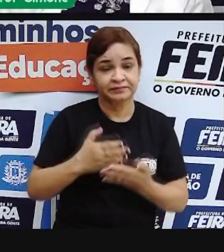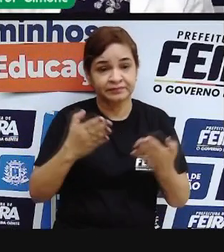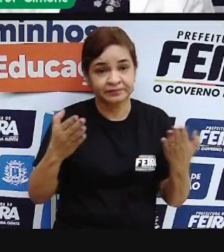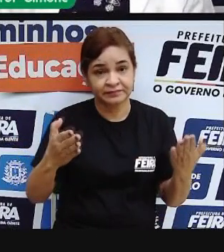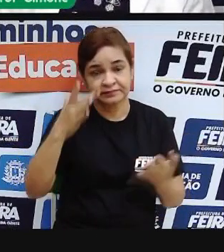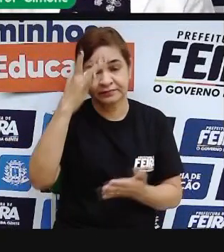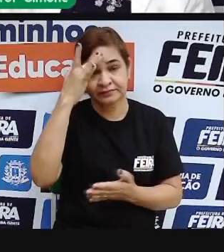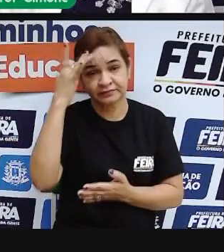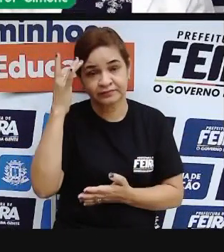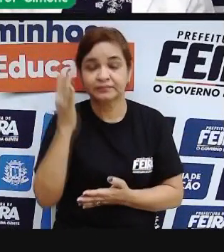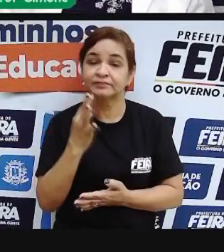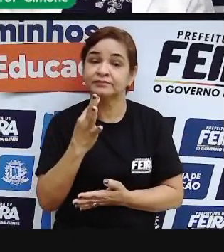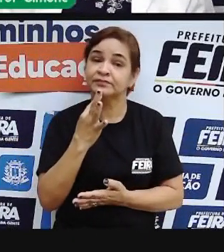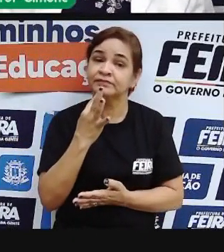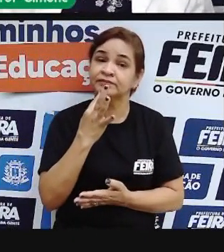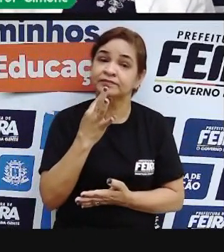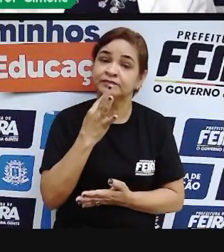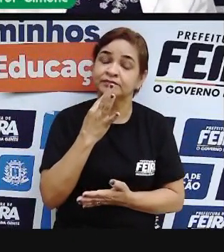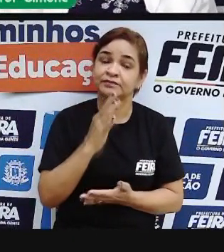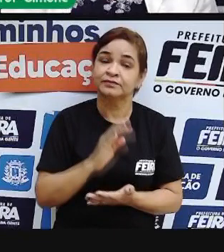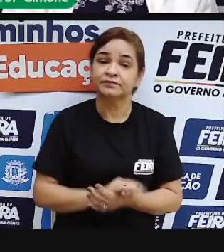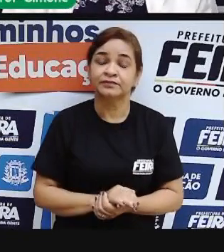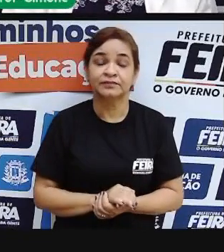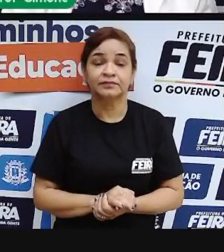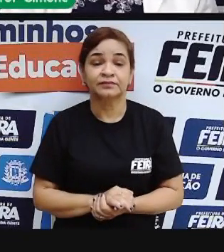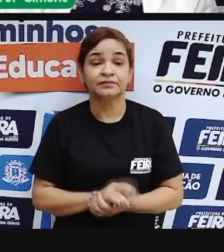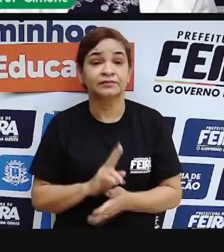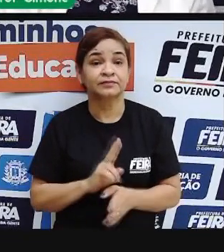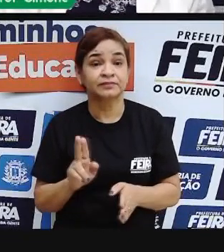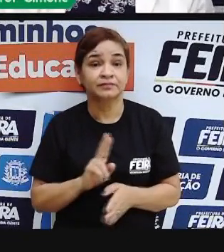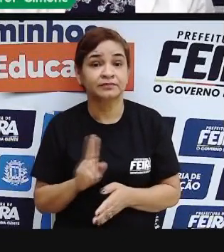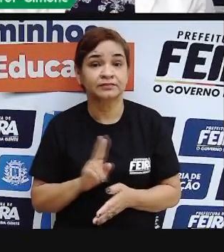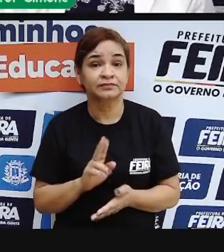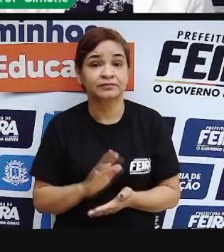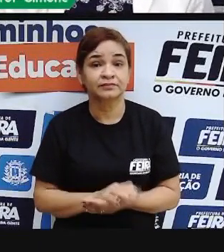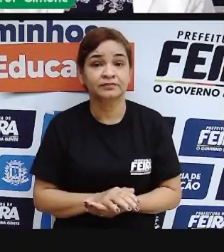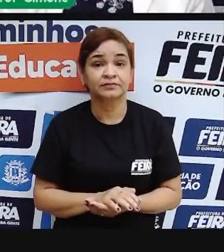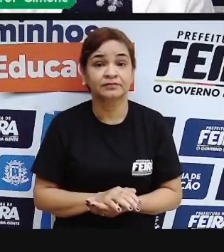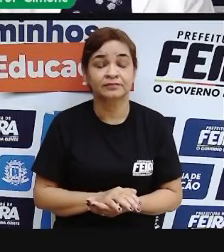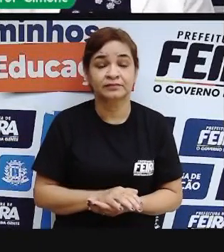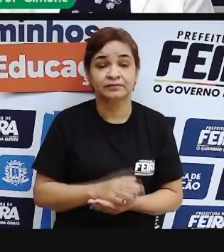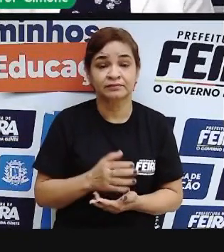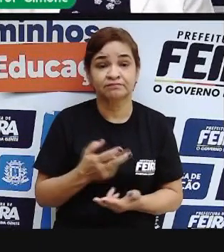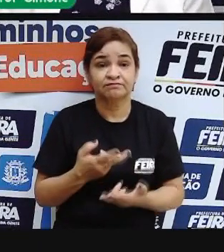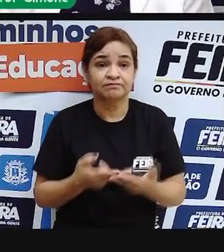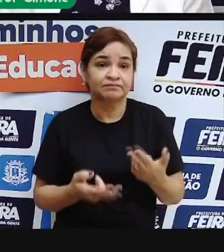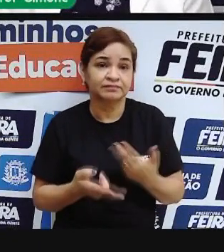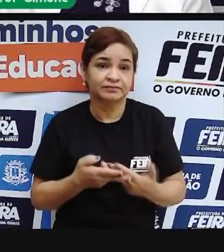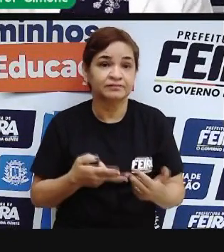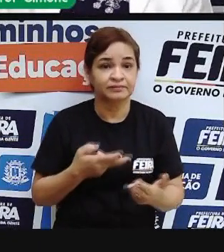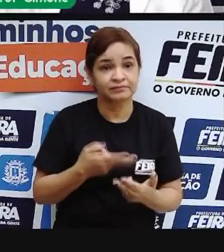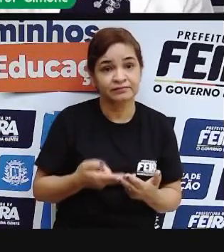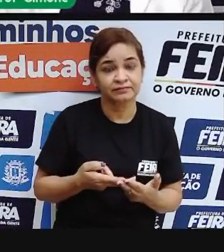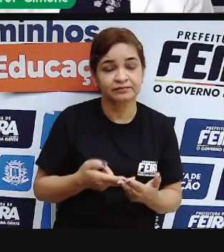católicos apelidaram os festejos juninos de Festa de São João.